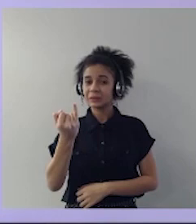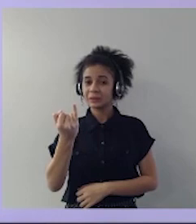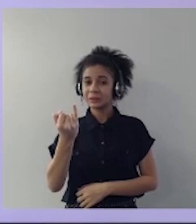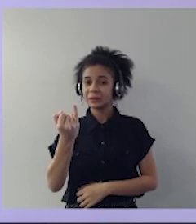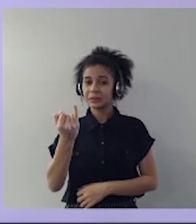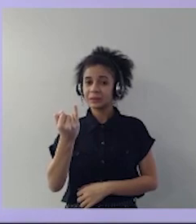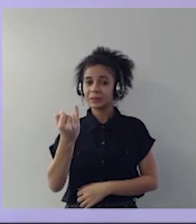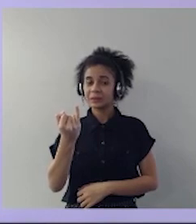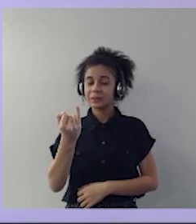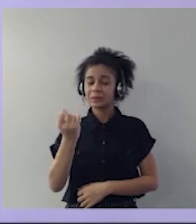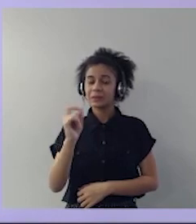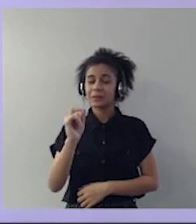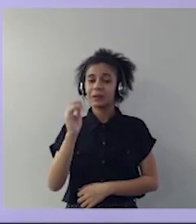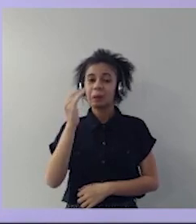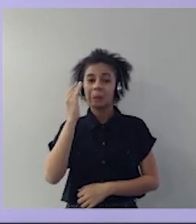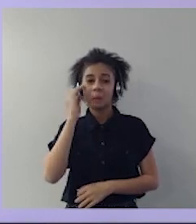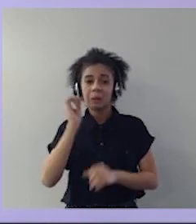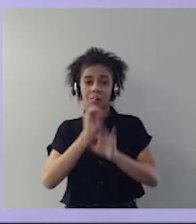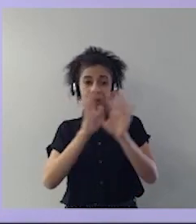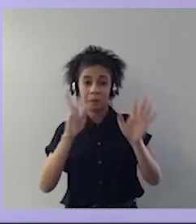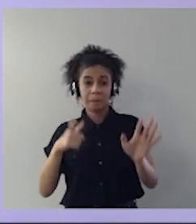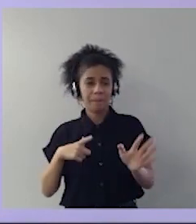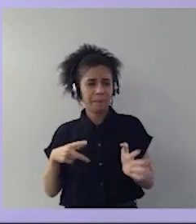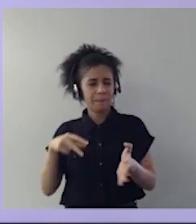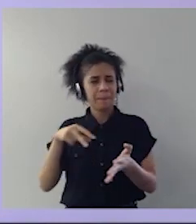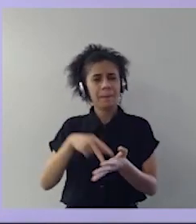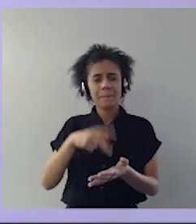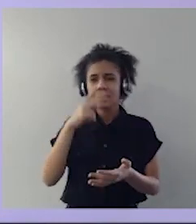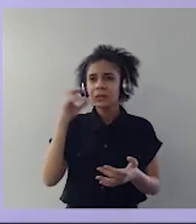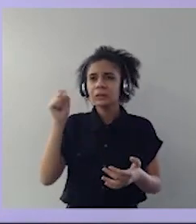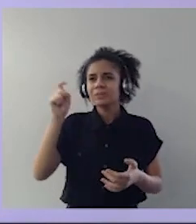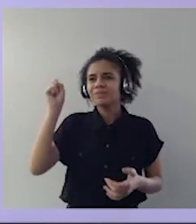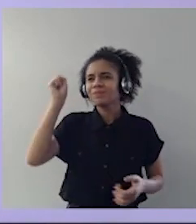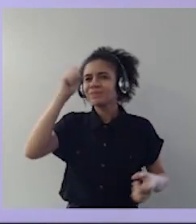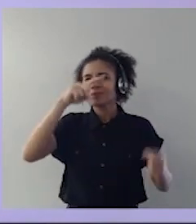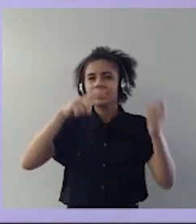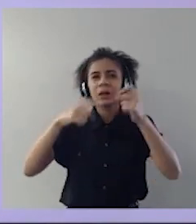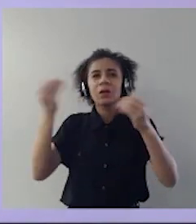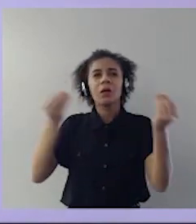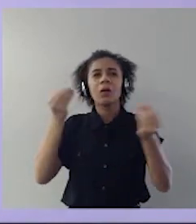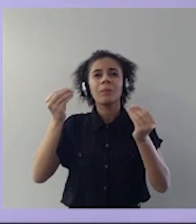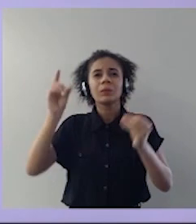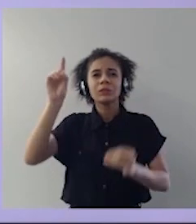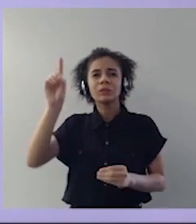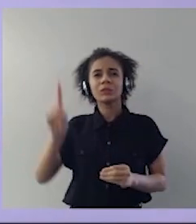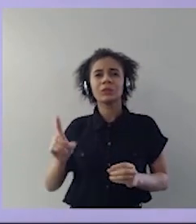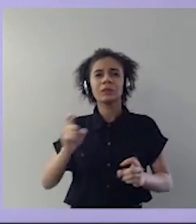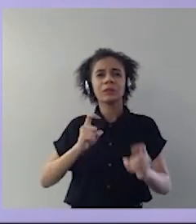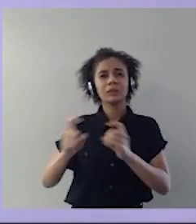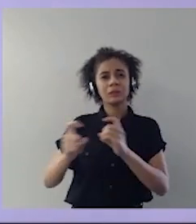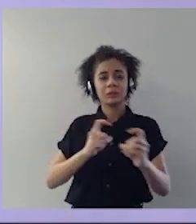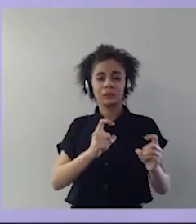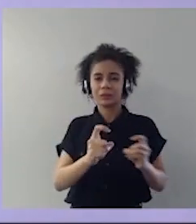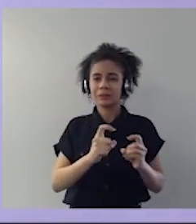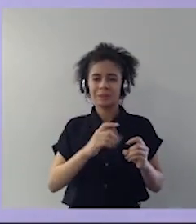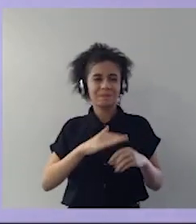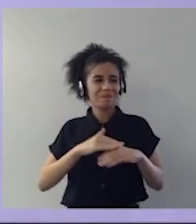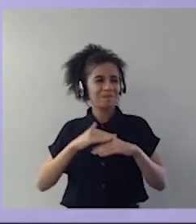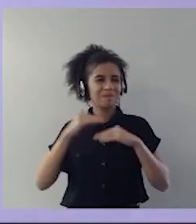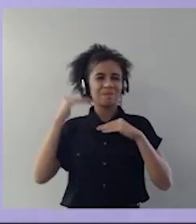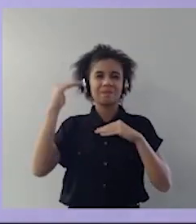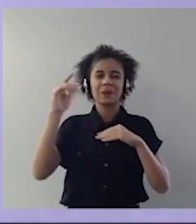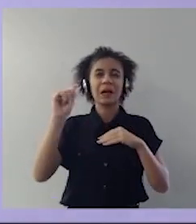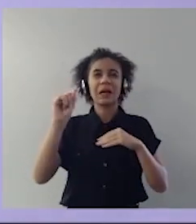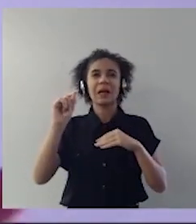sua compreensão tradicional. Isso nos coloca diante de novos desafios perante o direito administrativo, ainda mais agudos do que